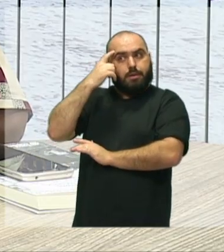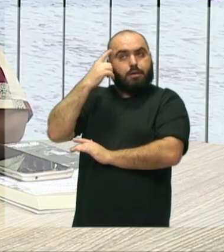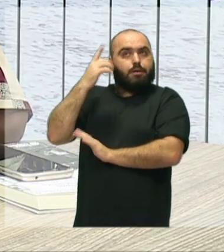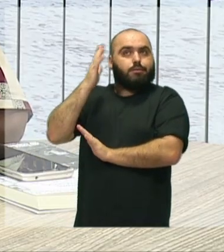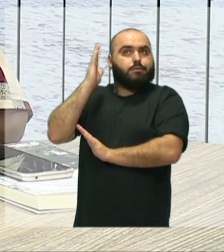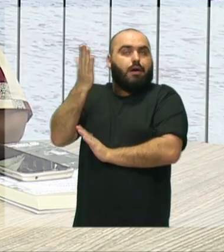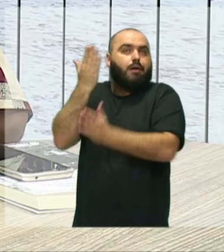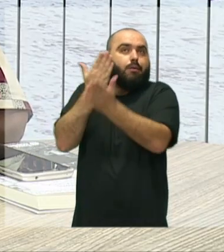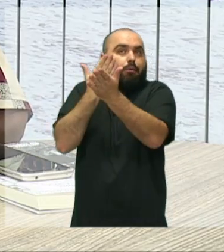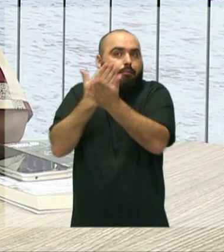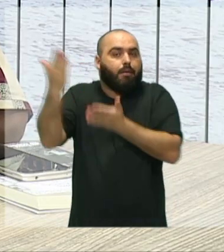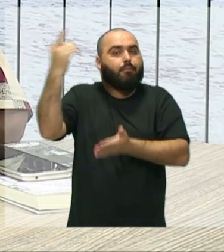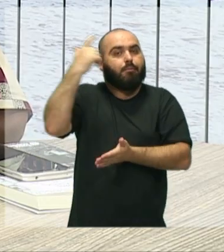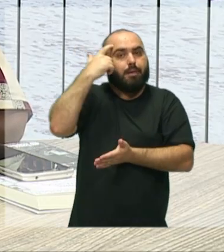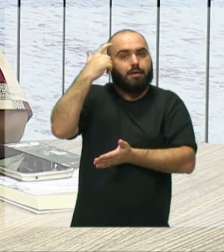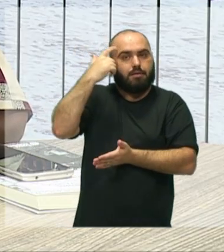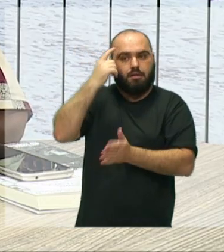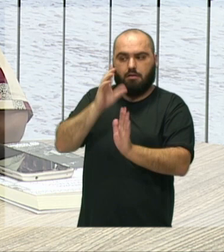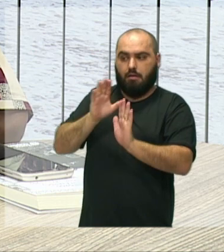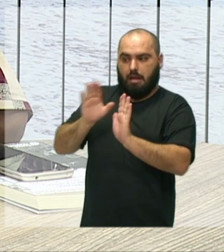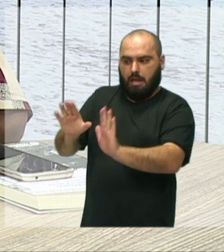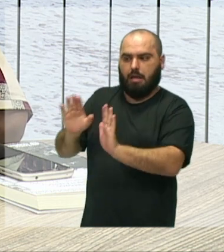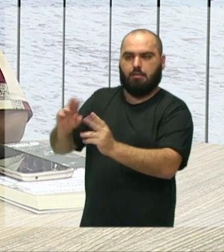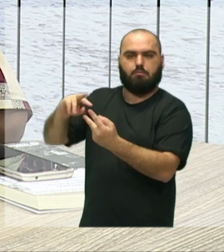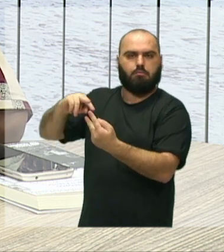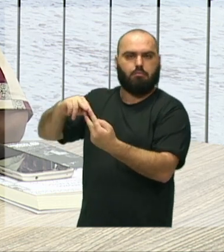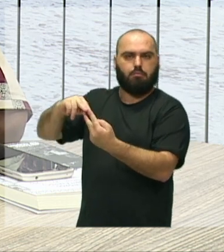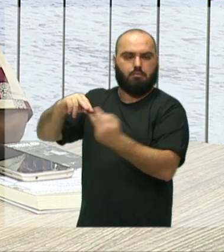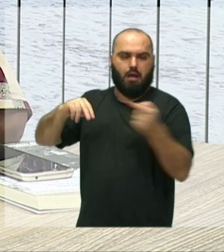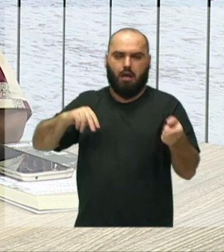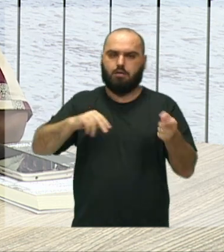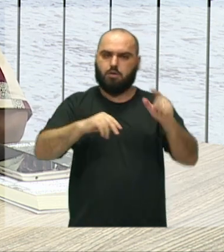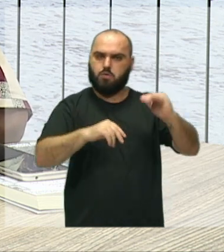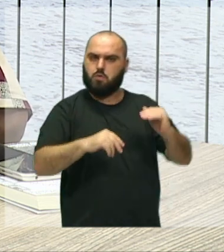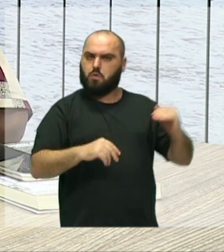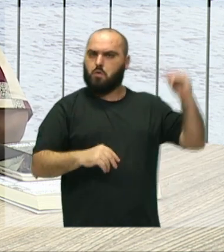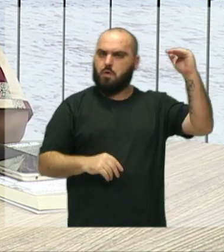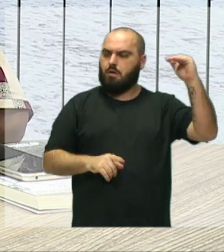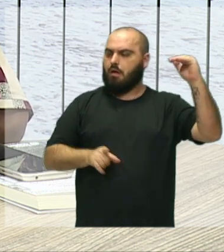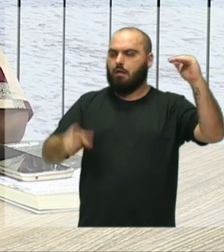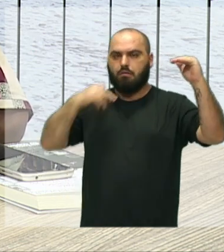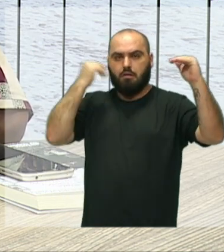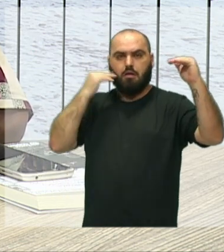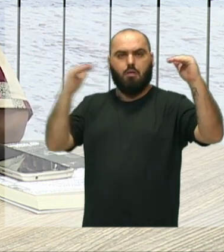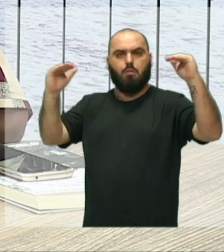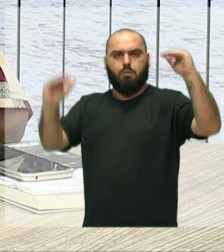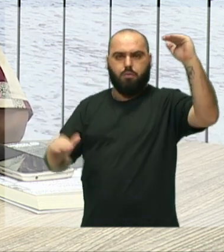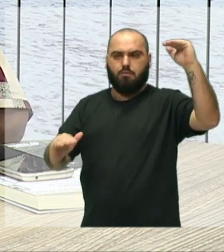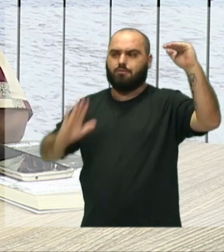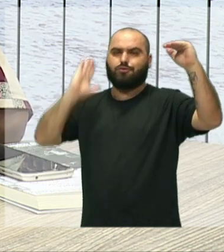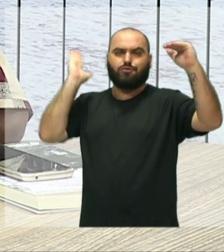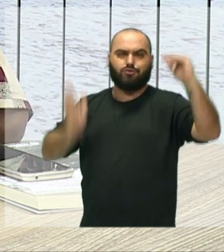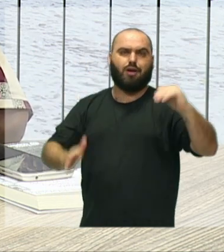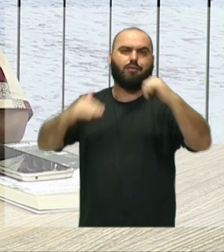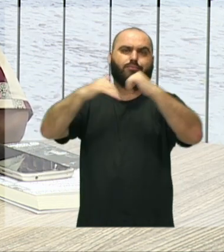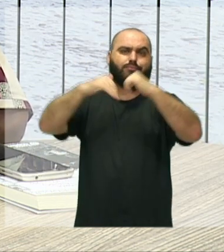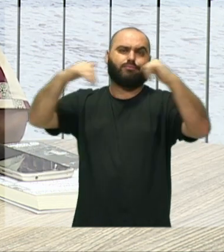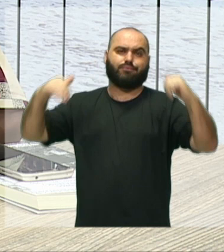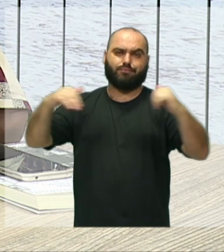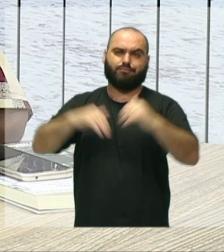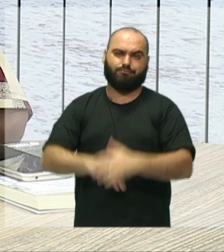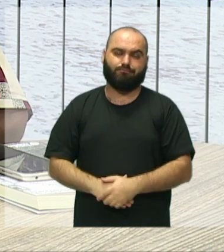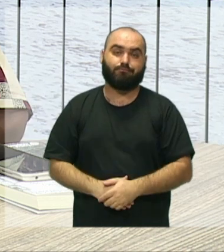do pressuposto que uns são geneticamente superiores ao outro, já está excluindo necessariamente. E aí você muito bem